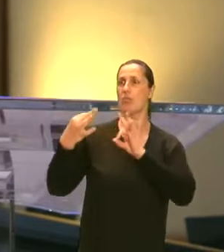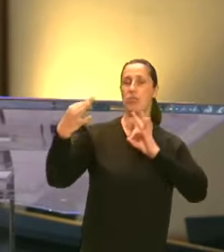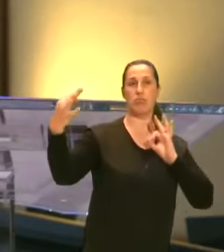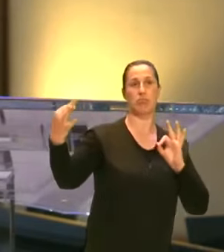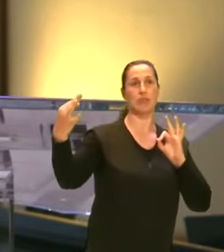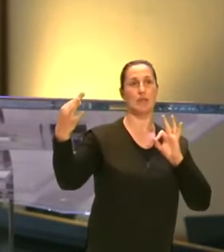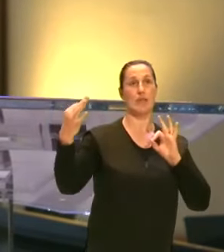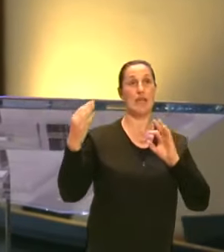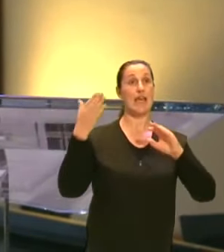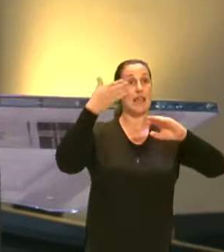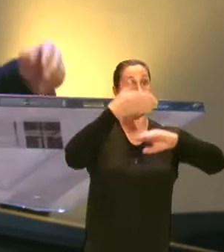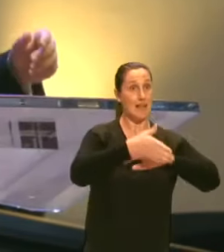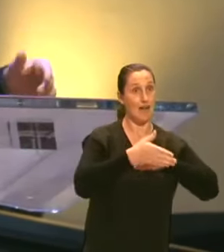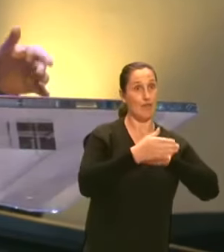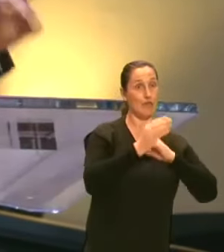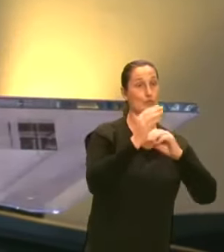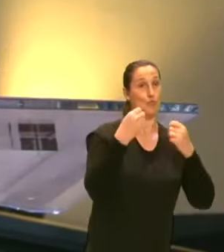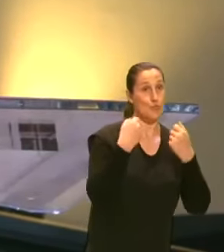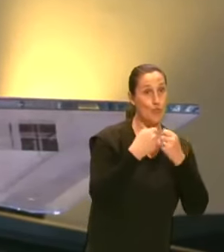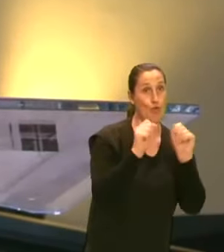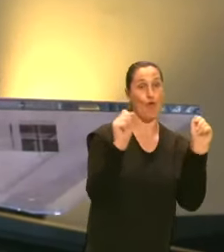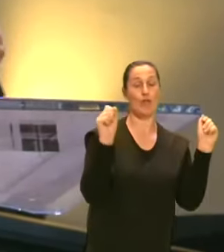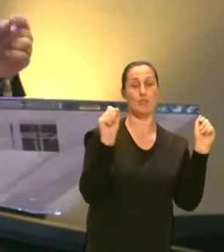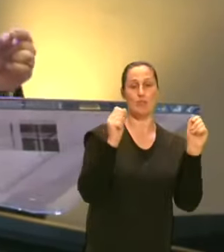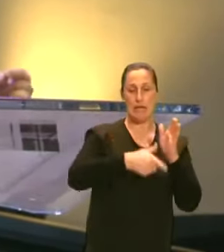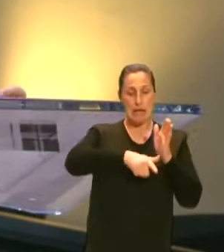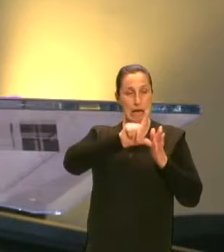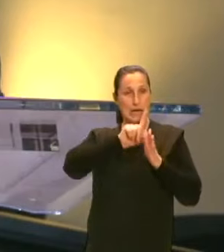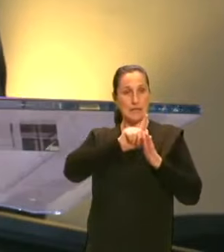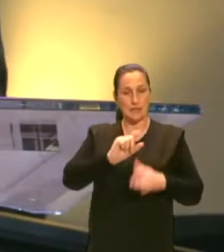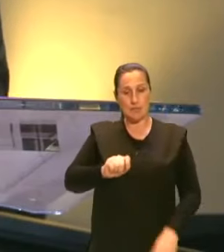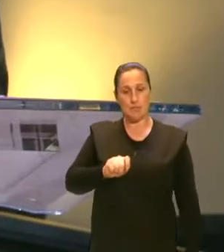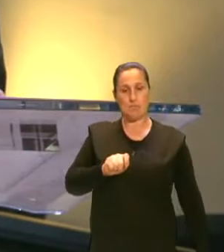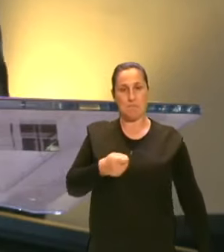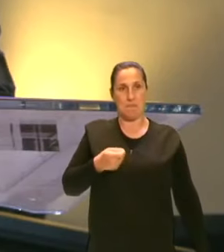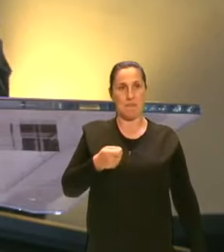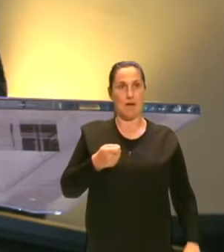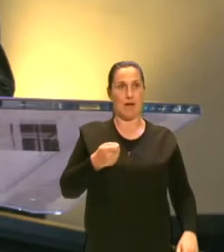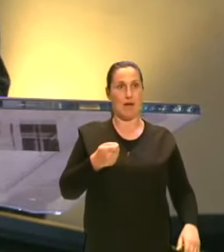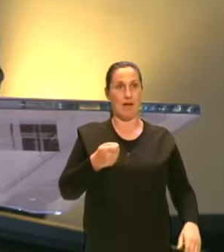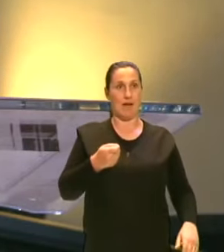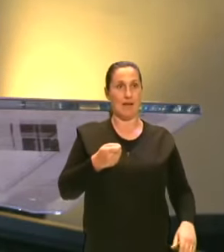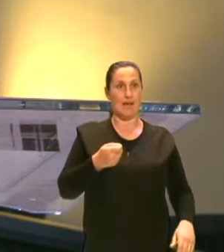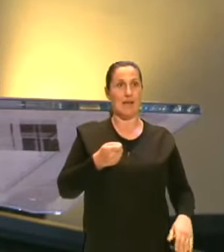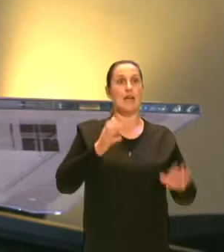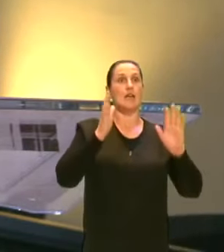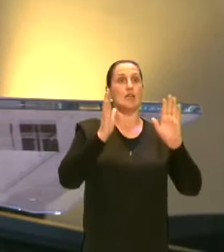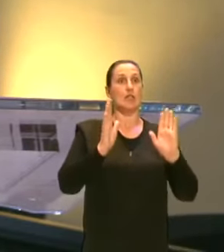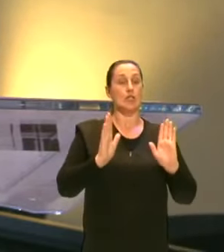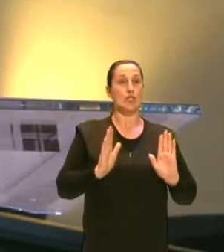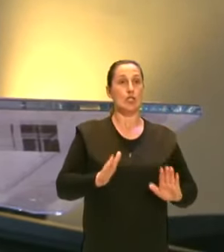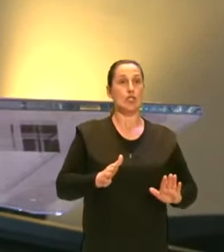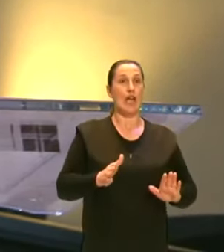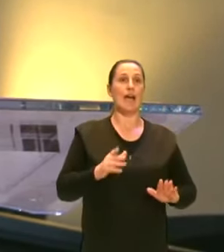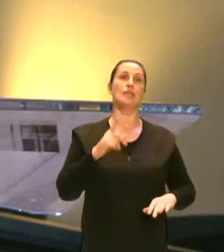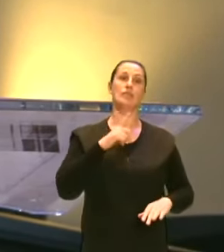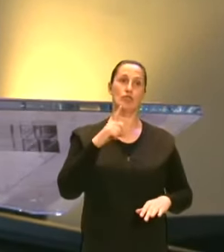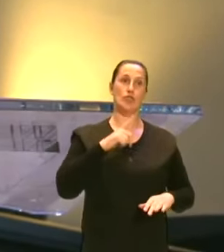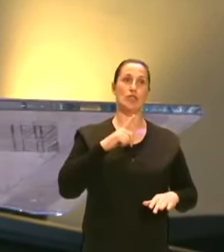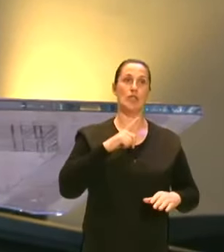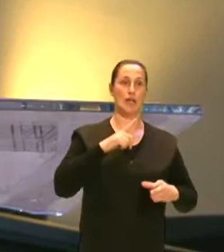gente entrava no ônibus, e o engraçado é que antes do ônibus ligar, já tinha metade do ônibus aberto esse pacote de